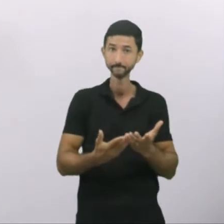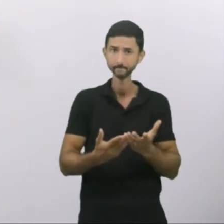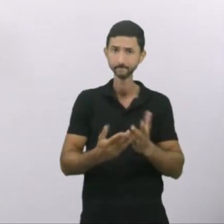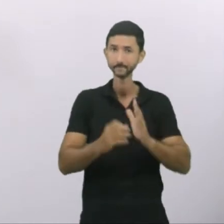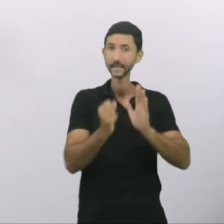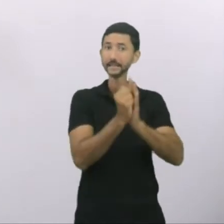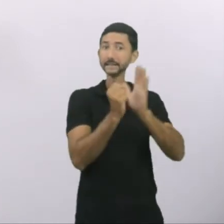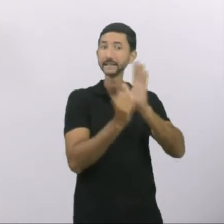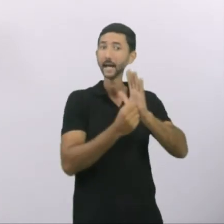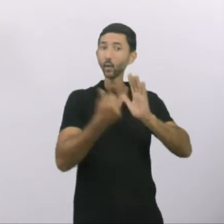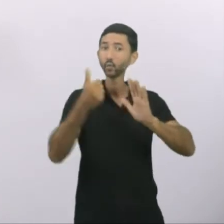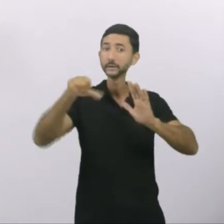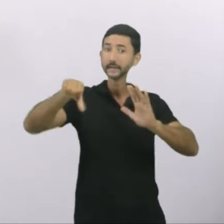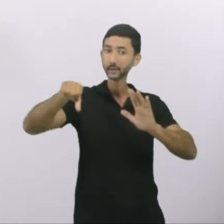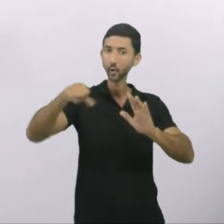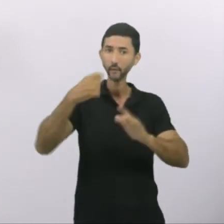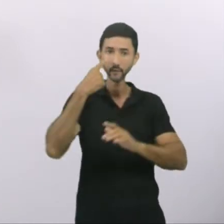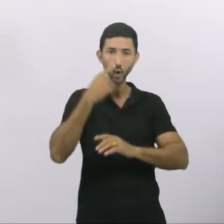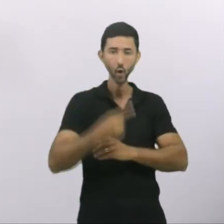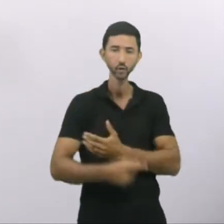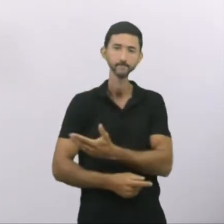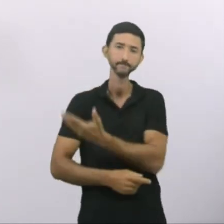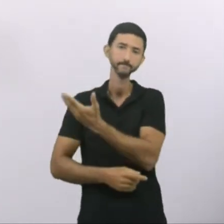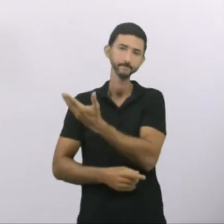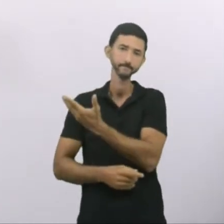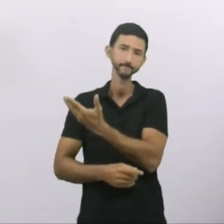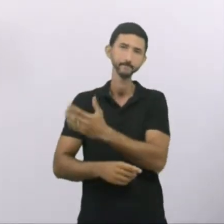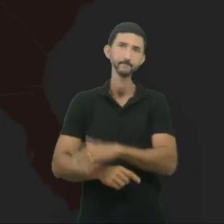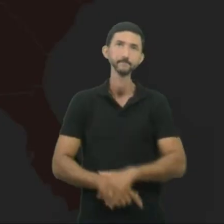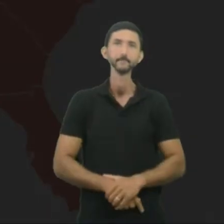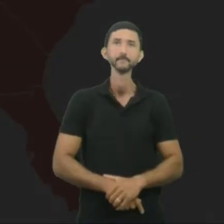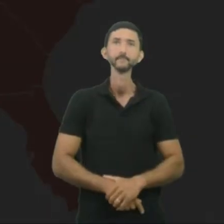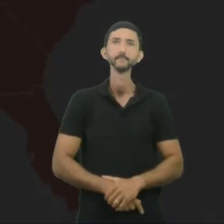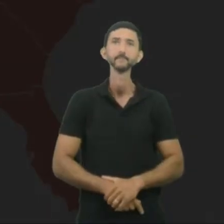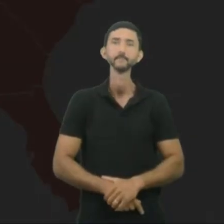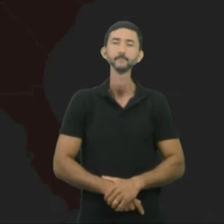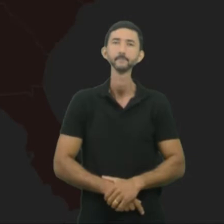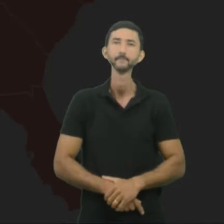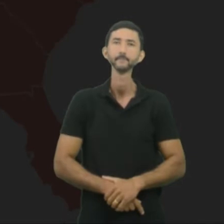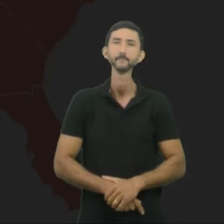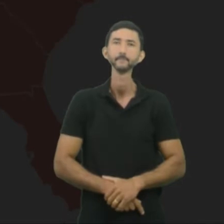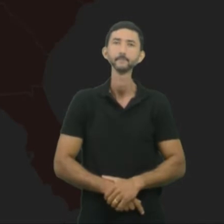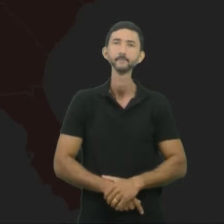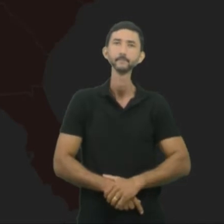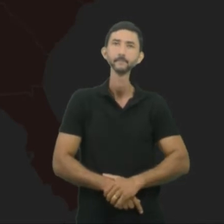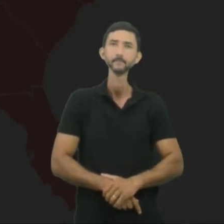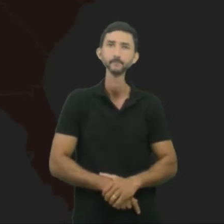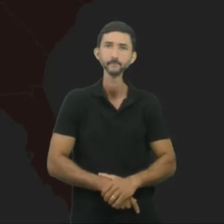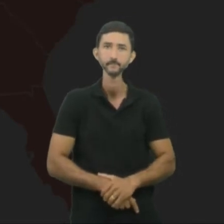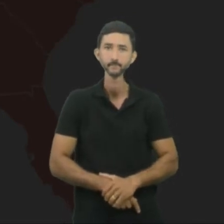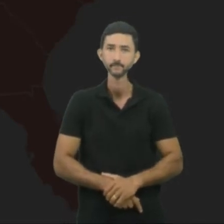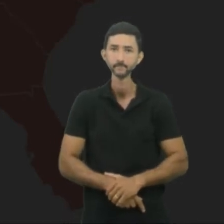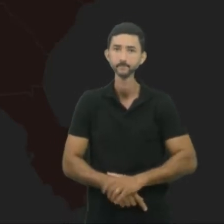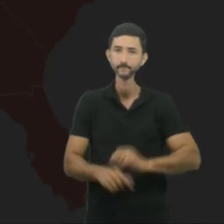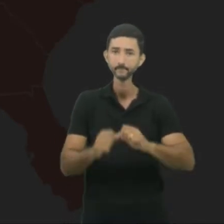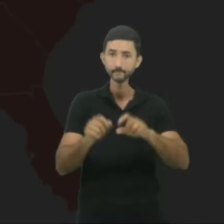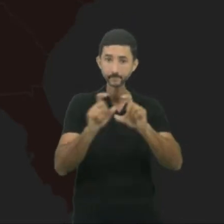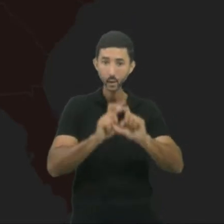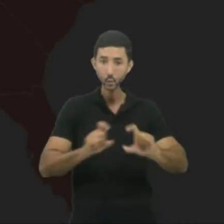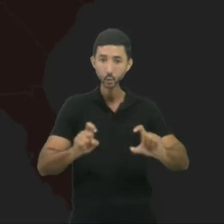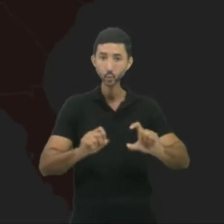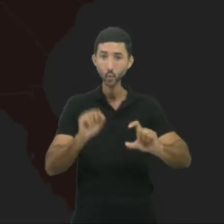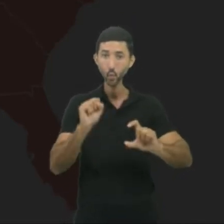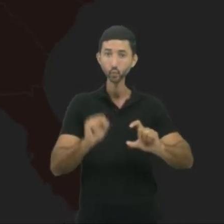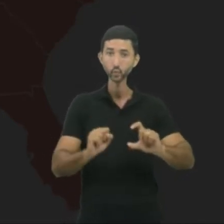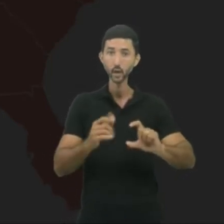Século XIX. Olha o slide que traz essas informações para a gente. Cinturão do Sol,